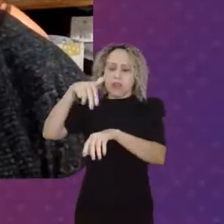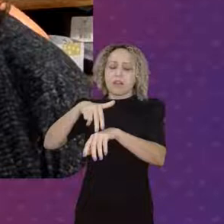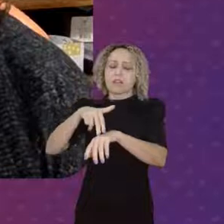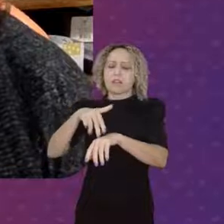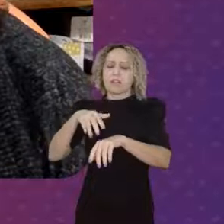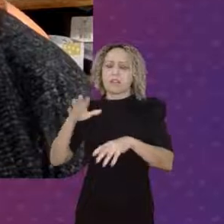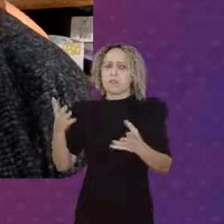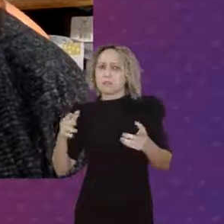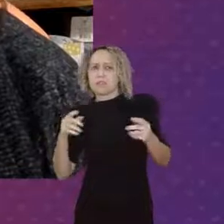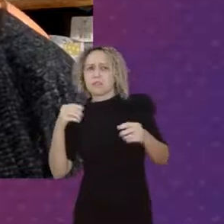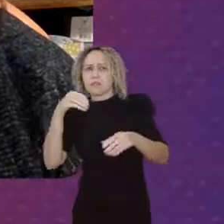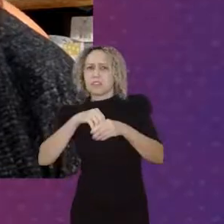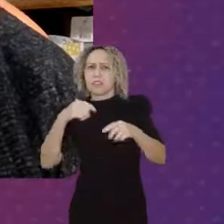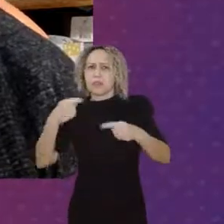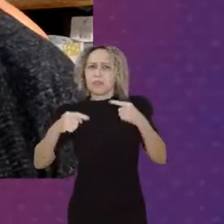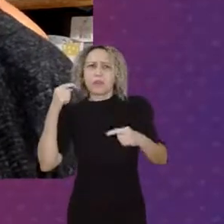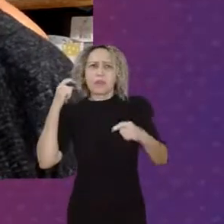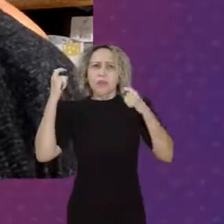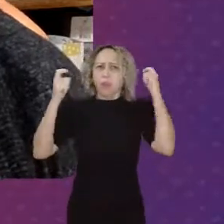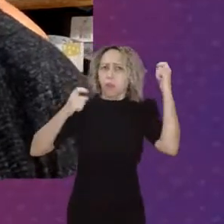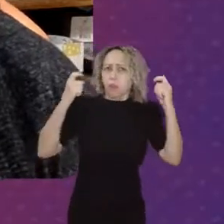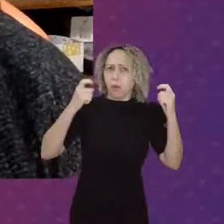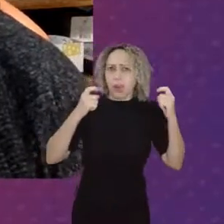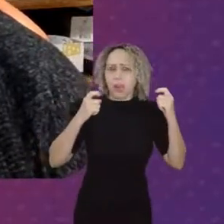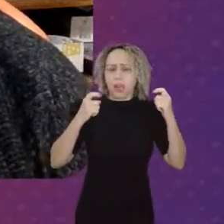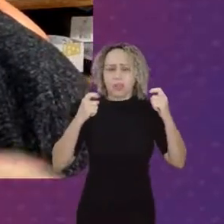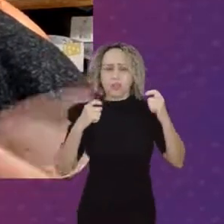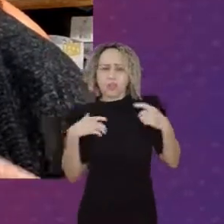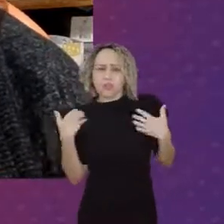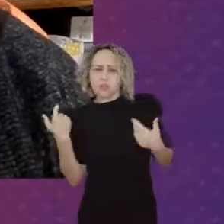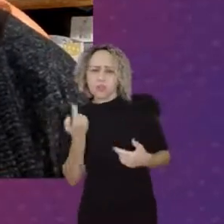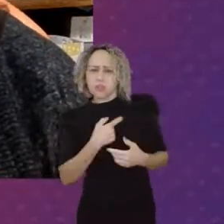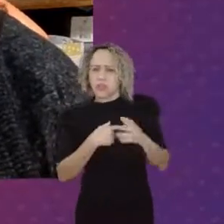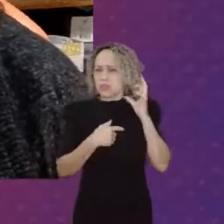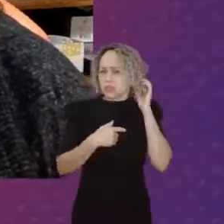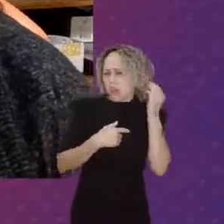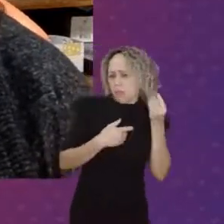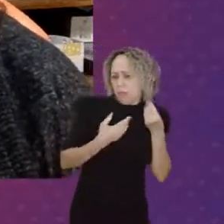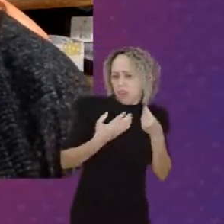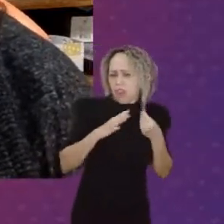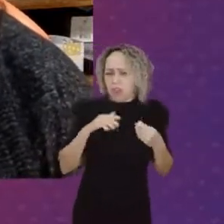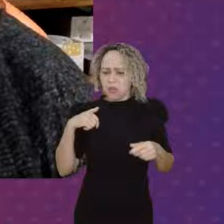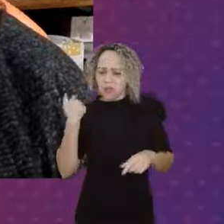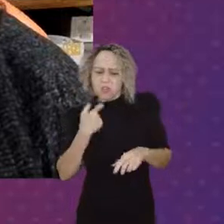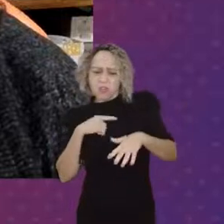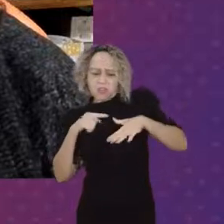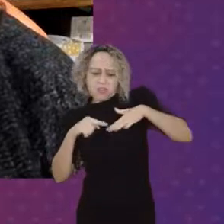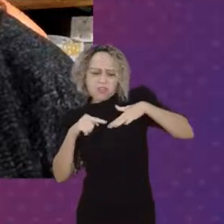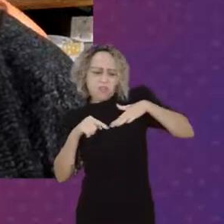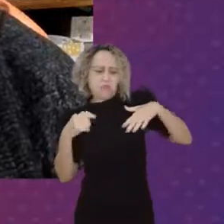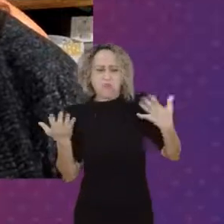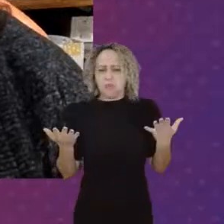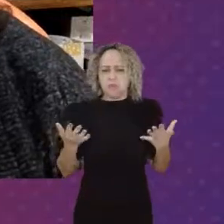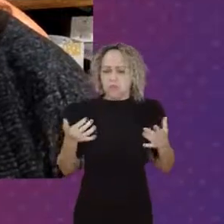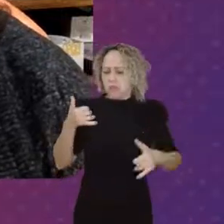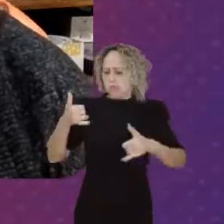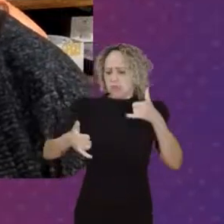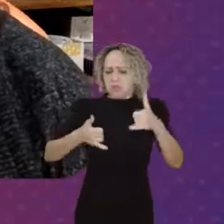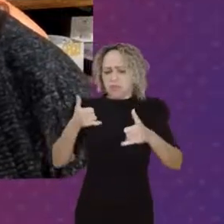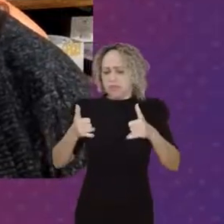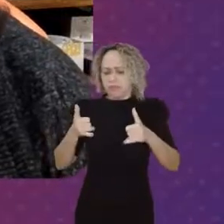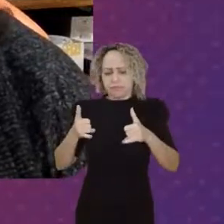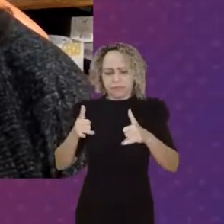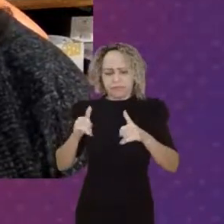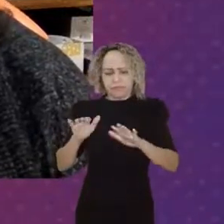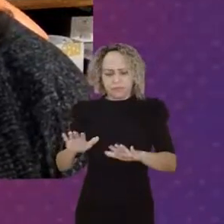gente está ali preocupado com o nosso cabelo, com o nosso sapato, com a nossa unha, a gente não vai estar preocupado com outras